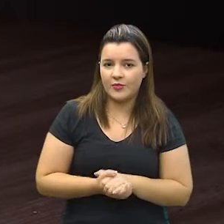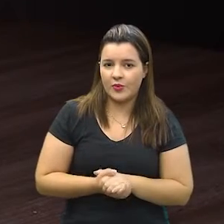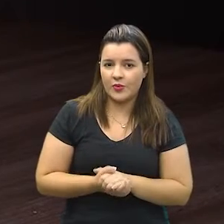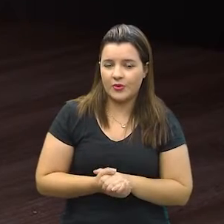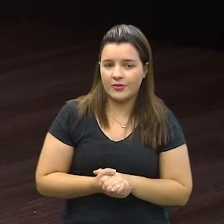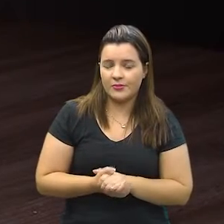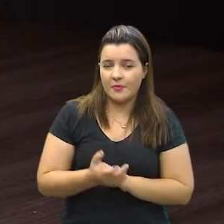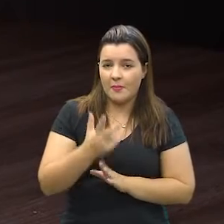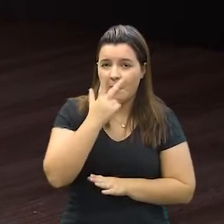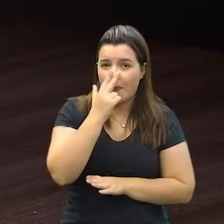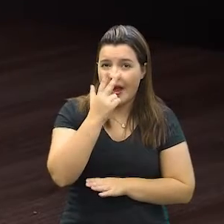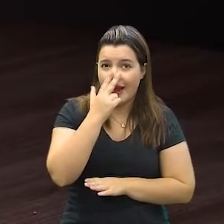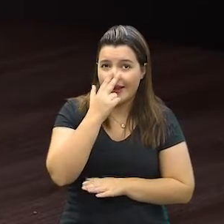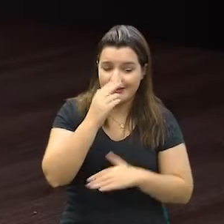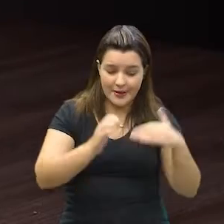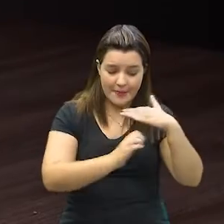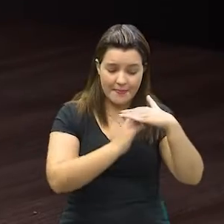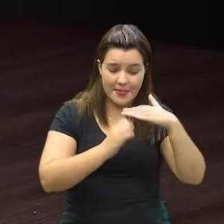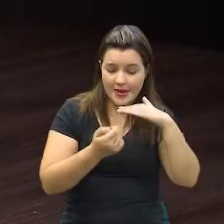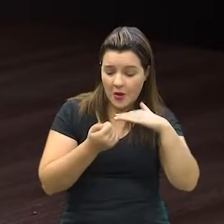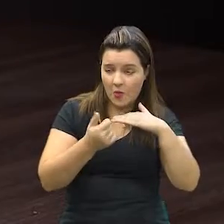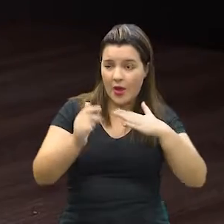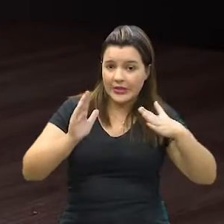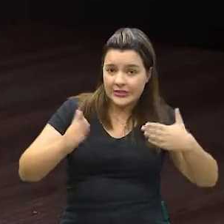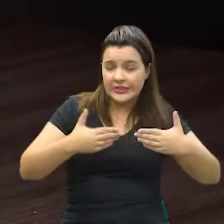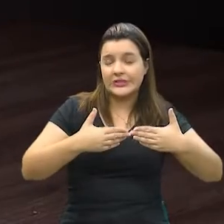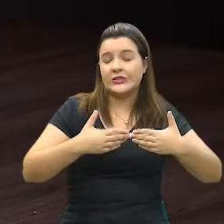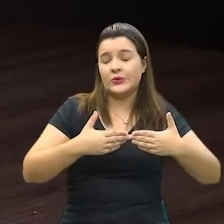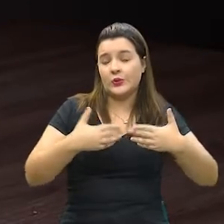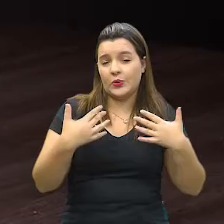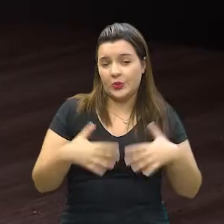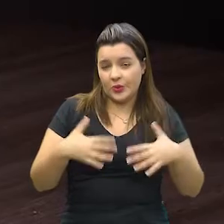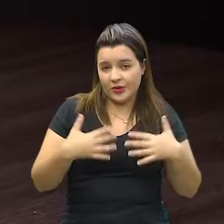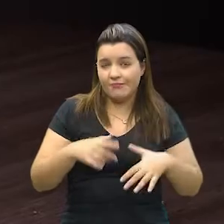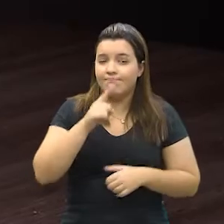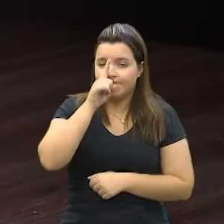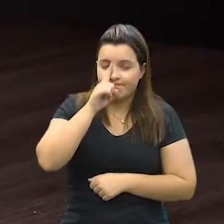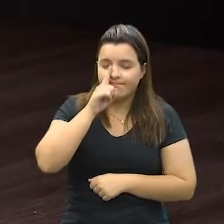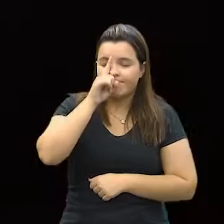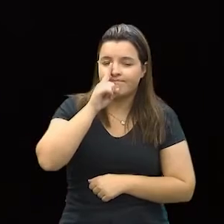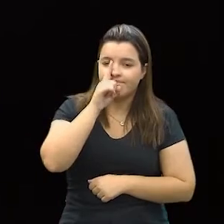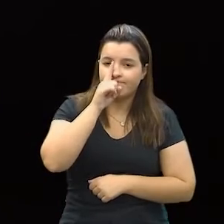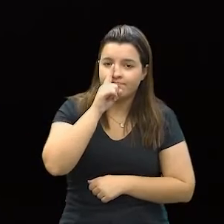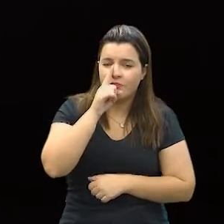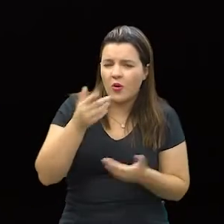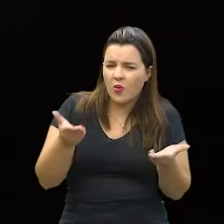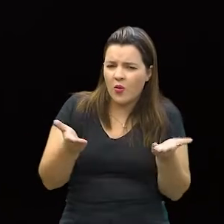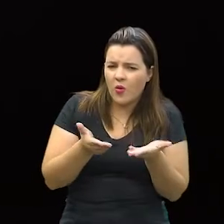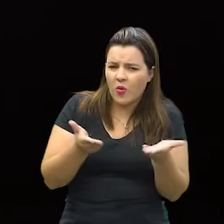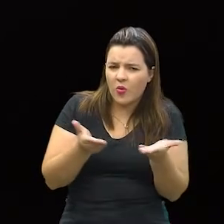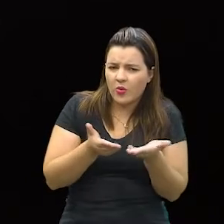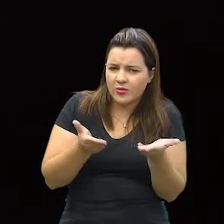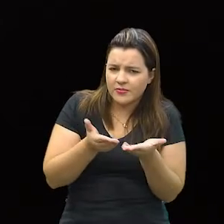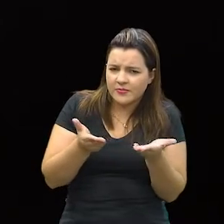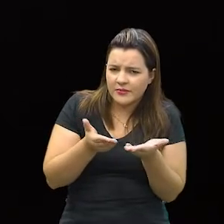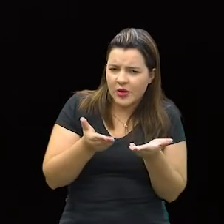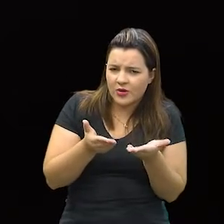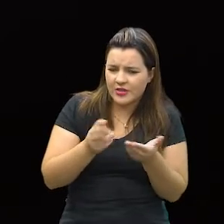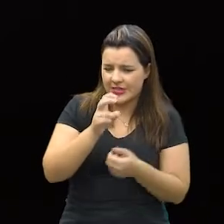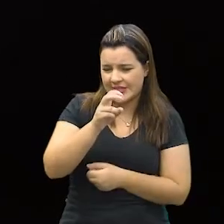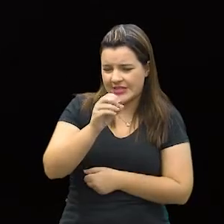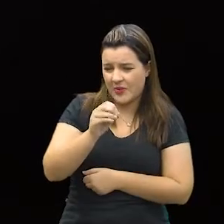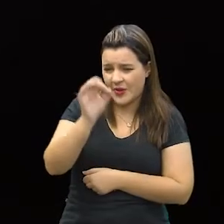até ter, como se diz, ter morrido aí nesse meio do caminho. Hoje, ele corresponde a mais